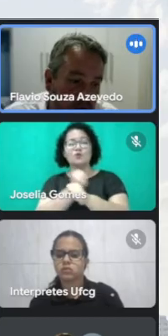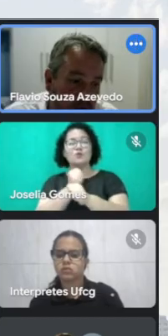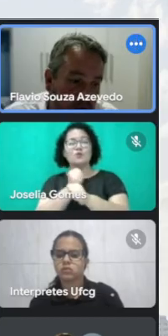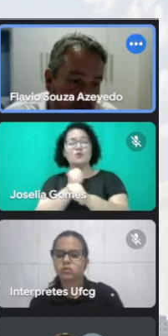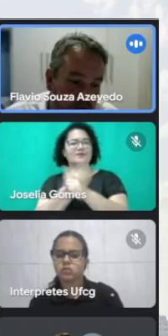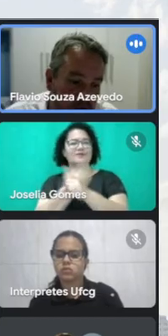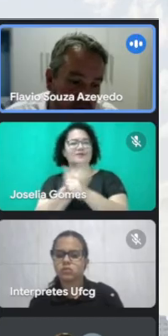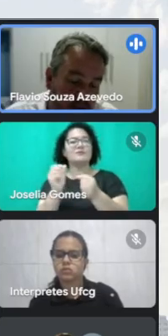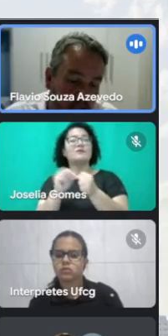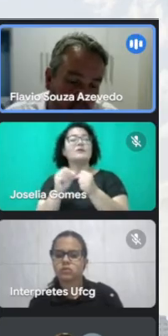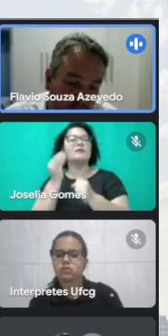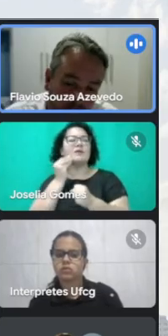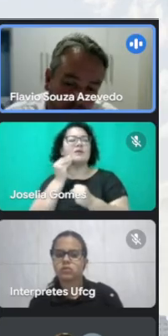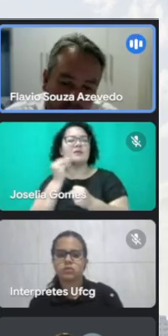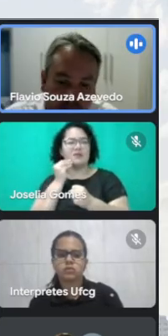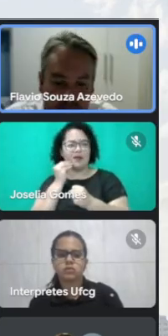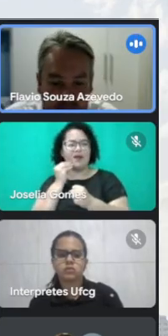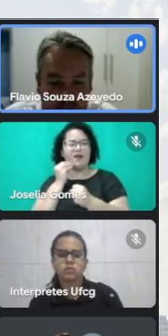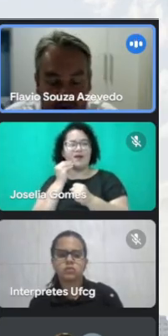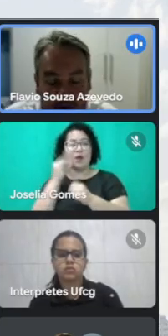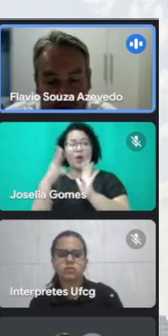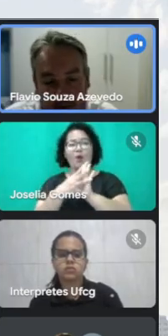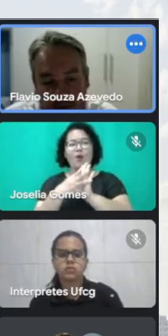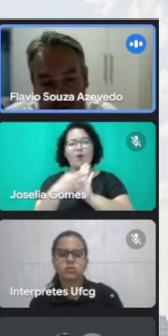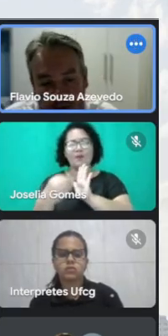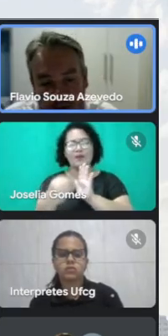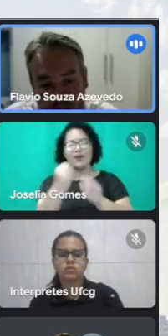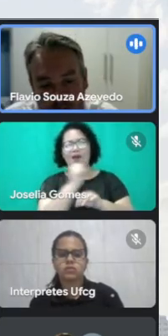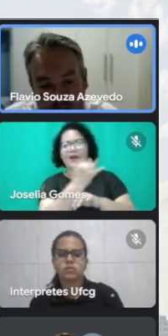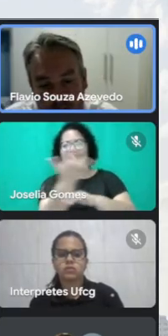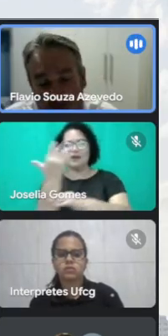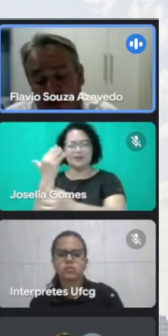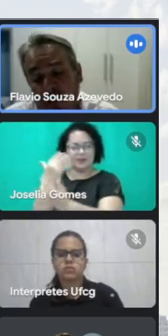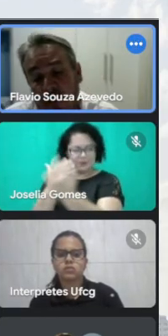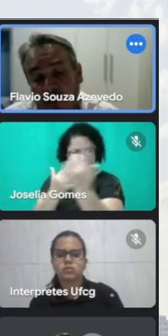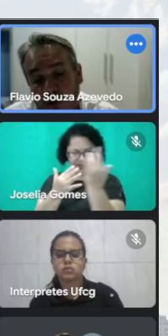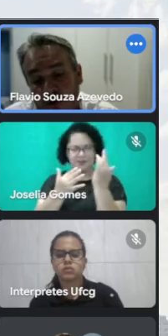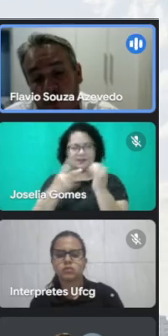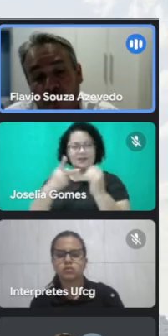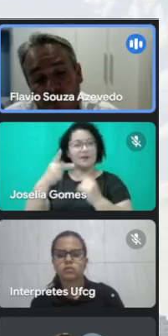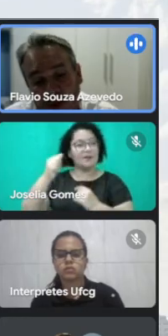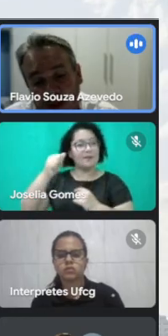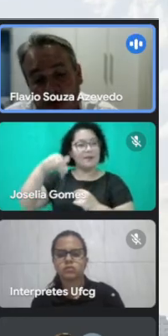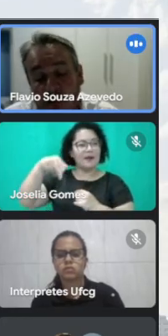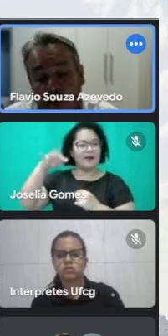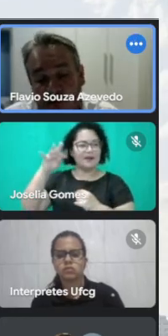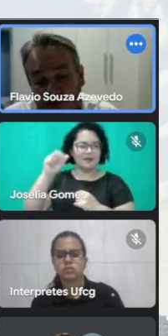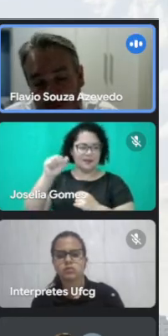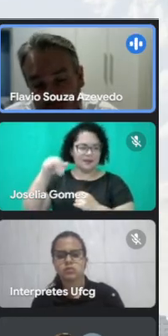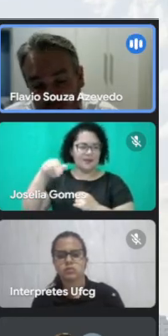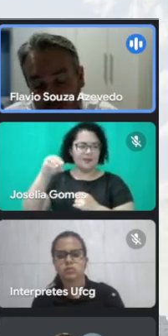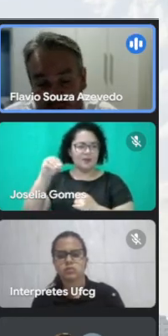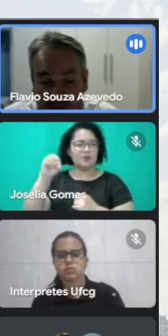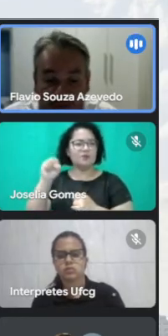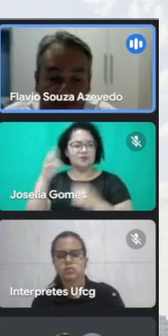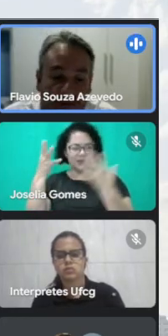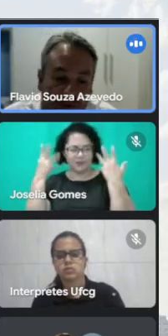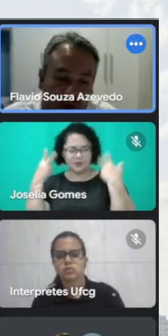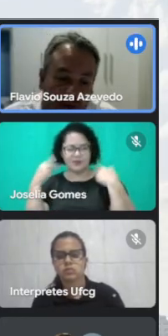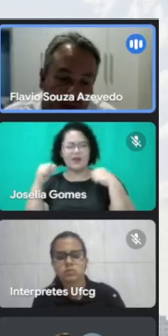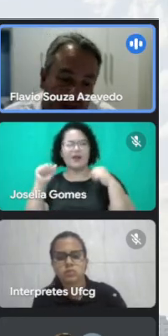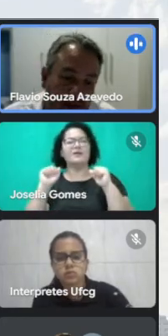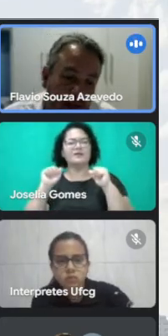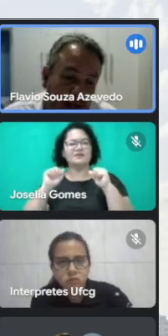reproduzir o que existe na natureza, nos sistemas dos pântanos naturais, como, né, um